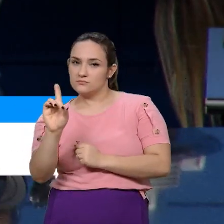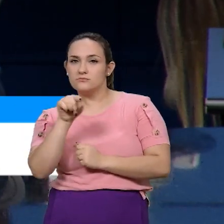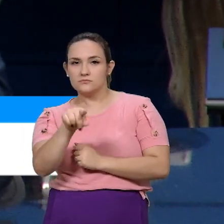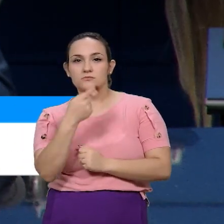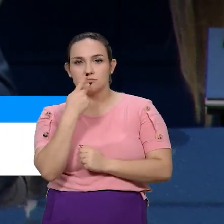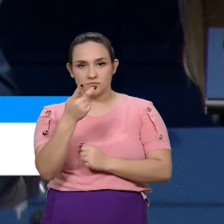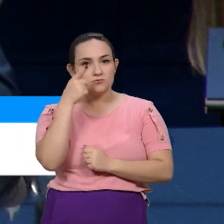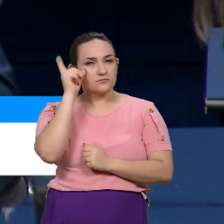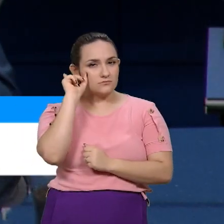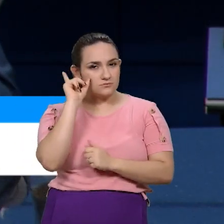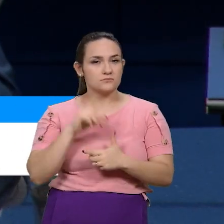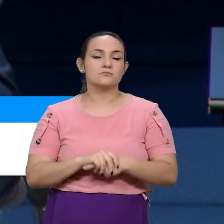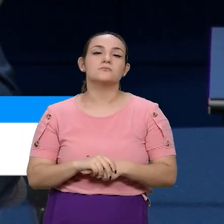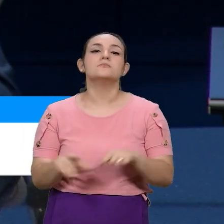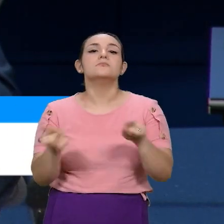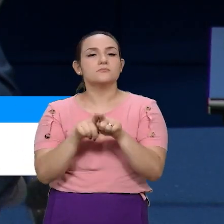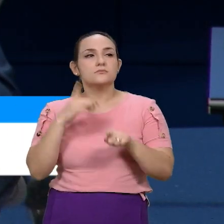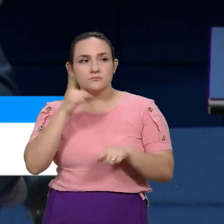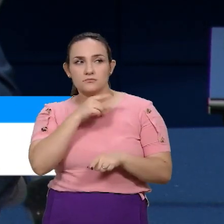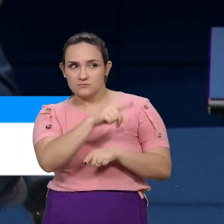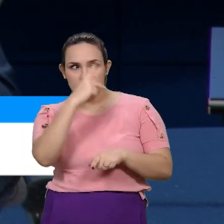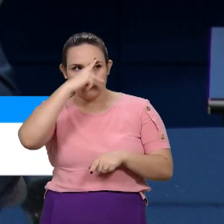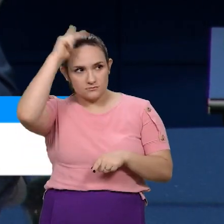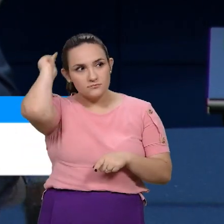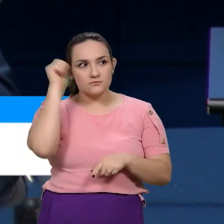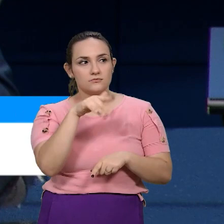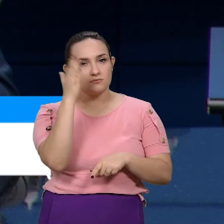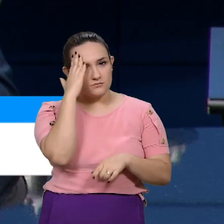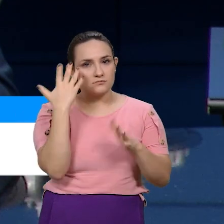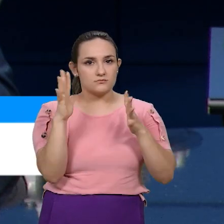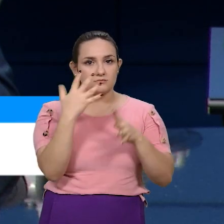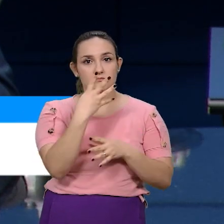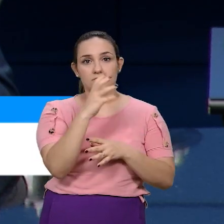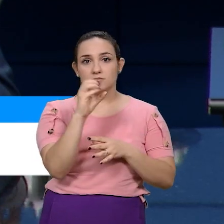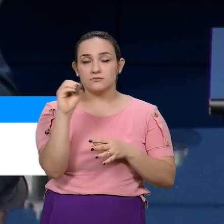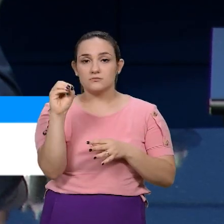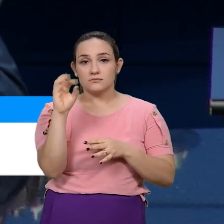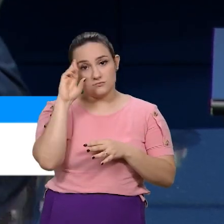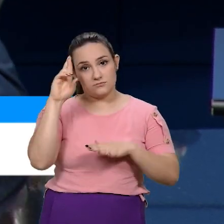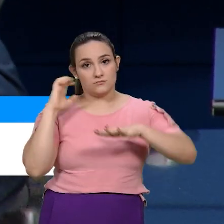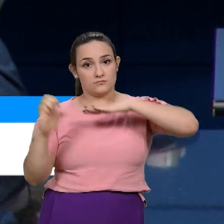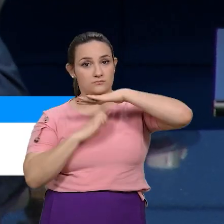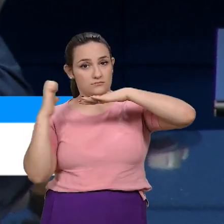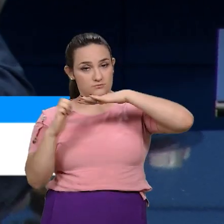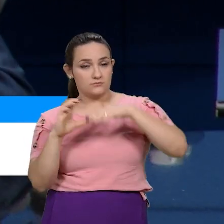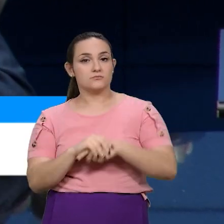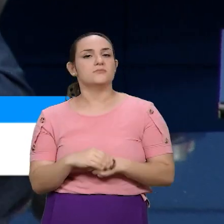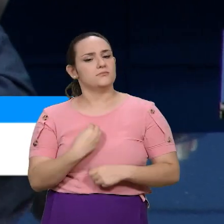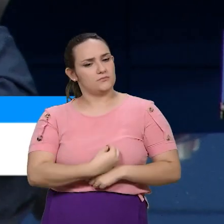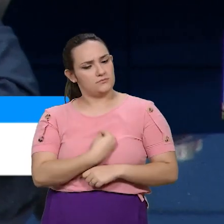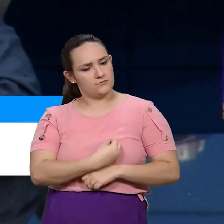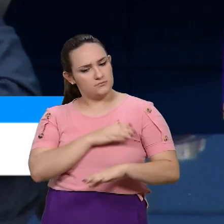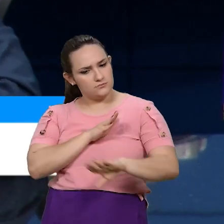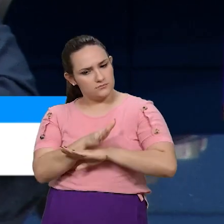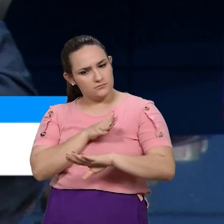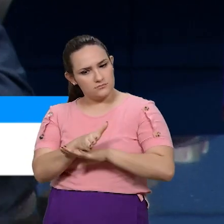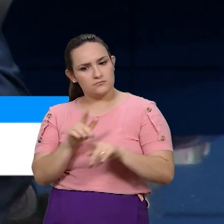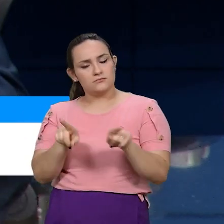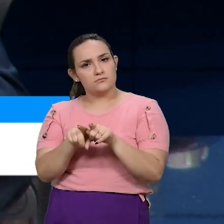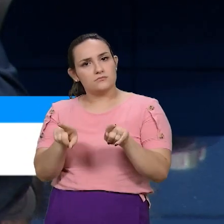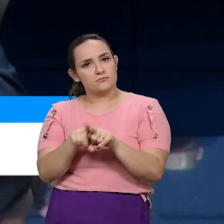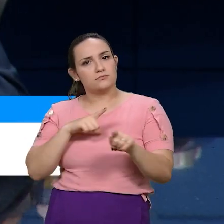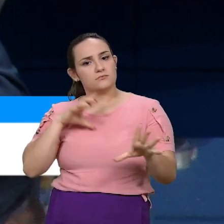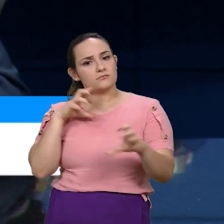falou ontem, deputado Paulo, que lá mais de 400 empresários presentes, 25 grupos